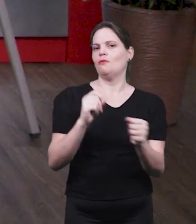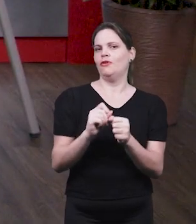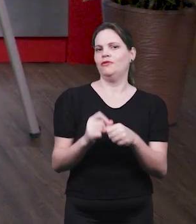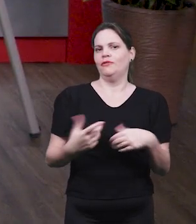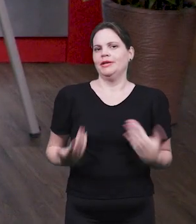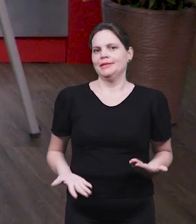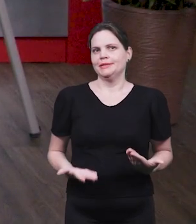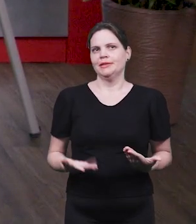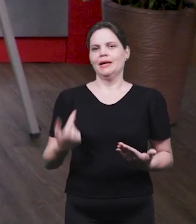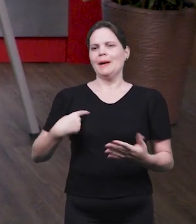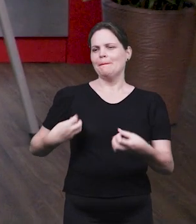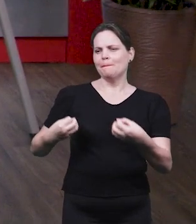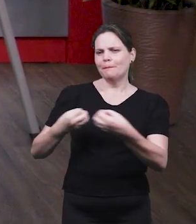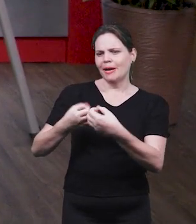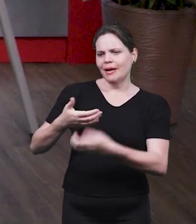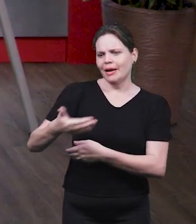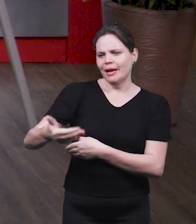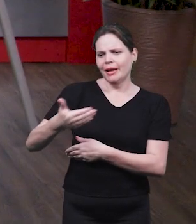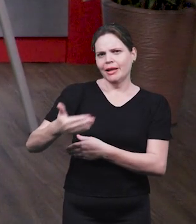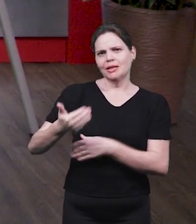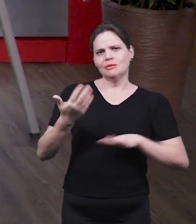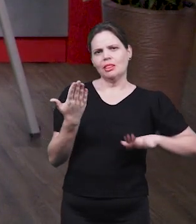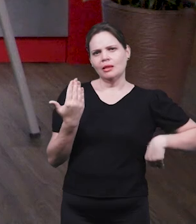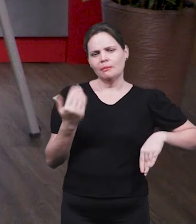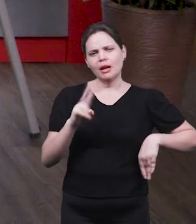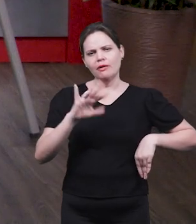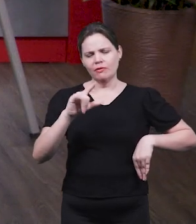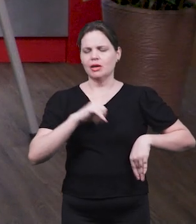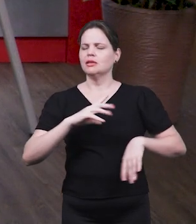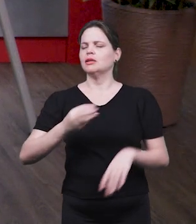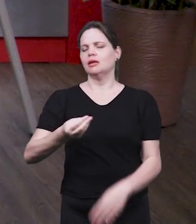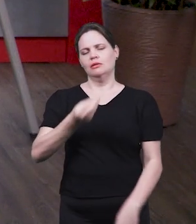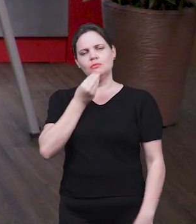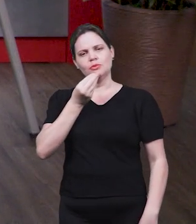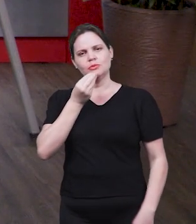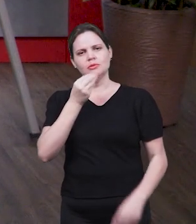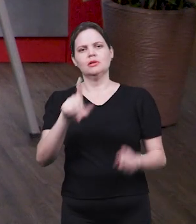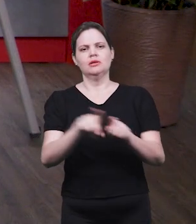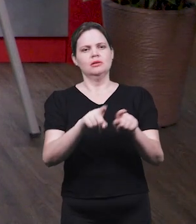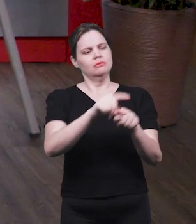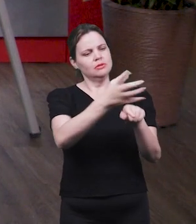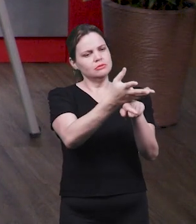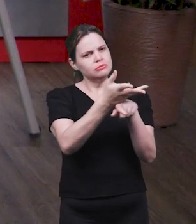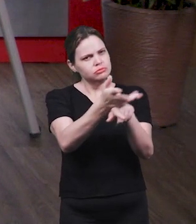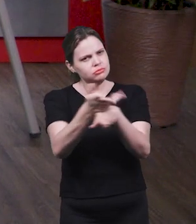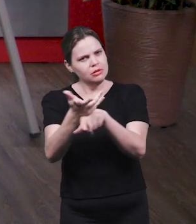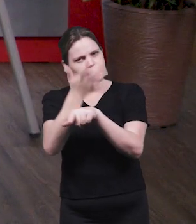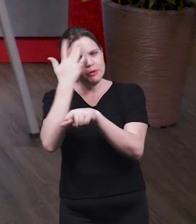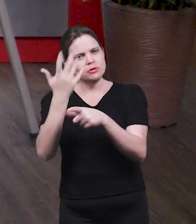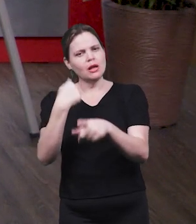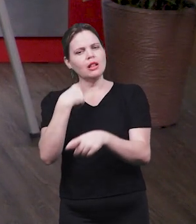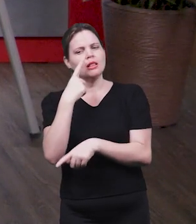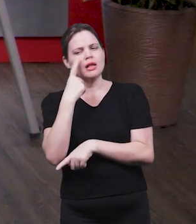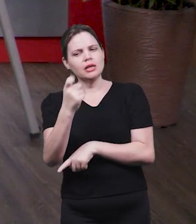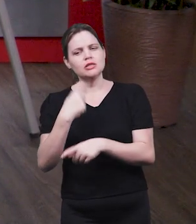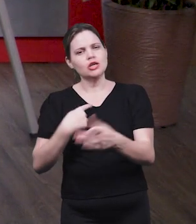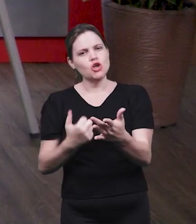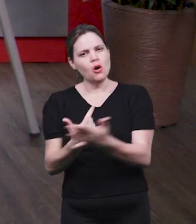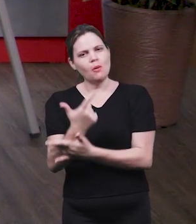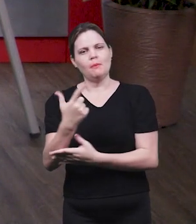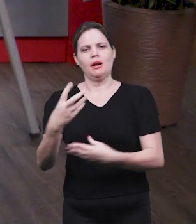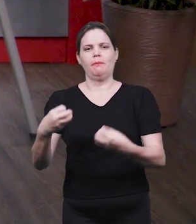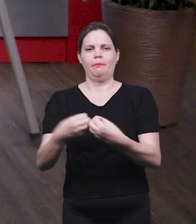vão próximo à praia também, vai abrir a oportunidade, atrair investimentos, porque vai dar